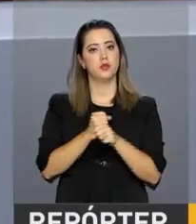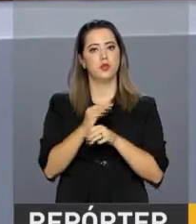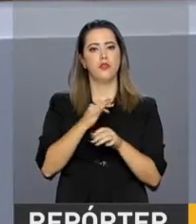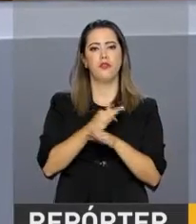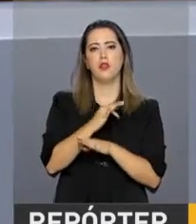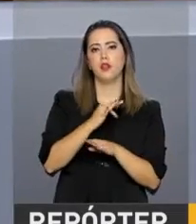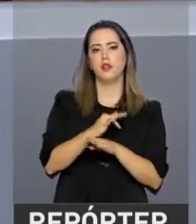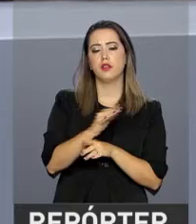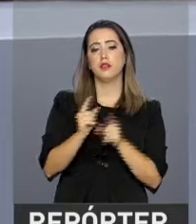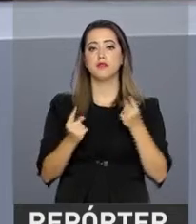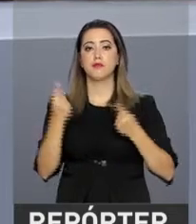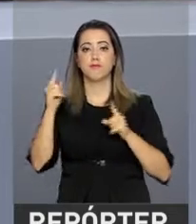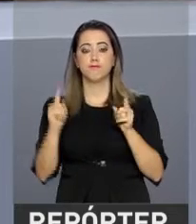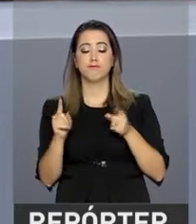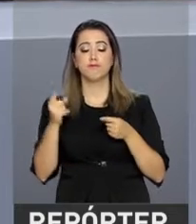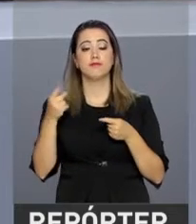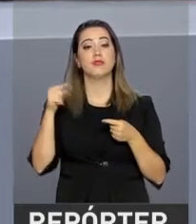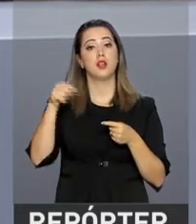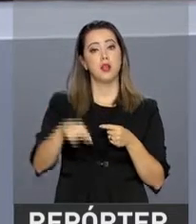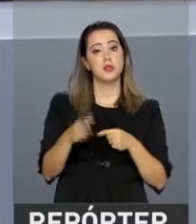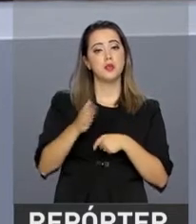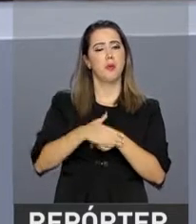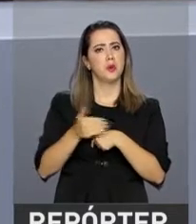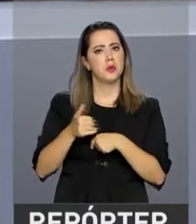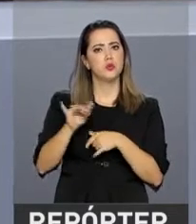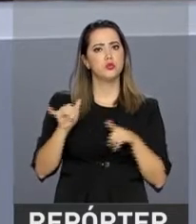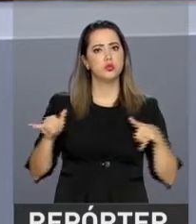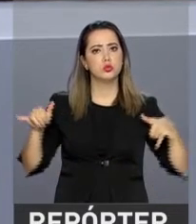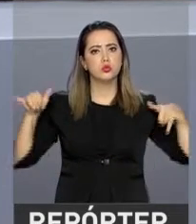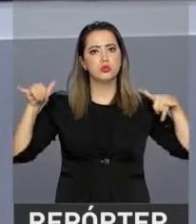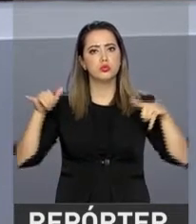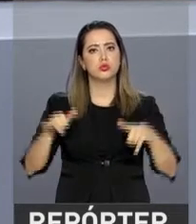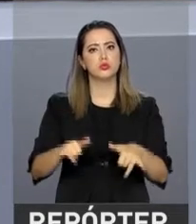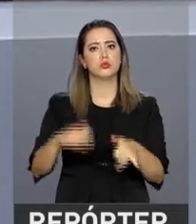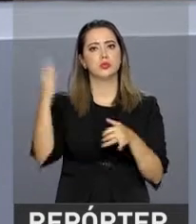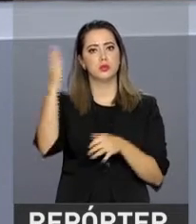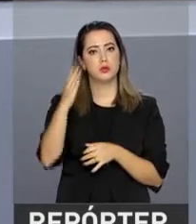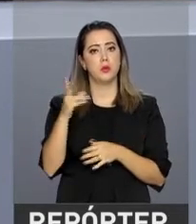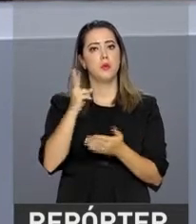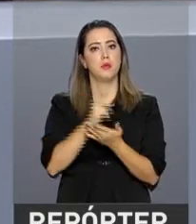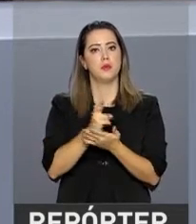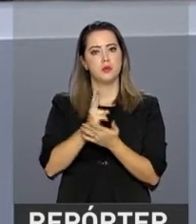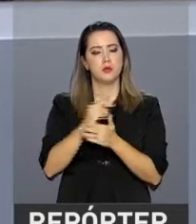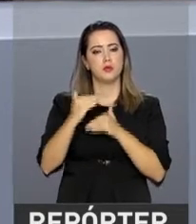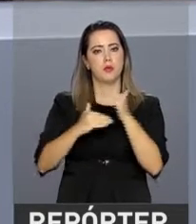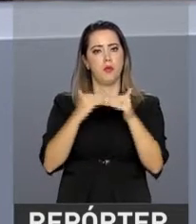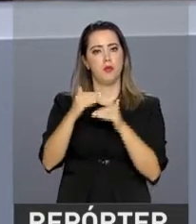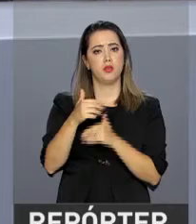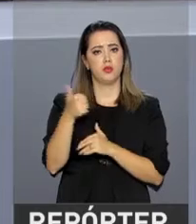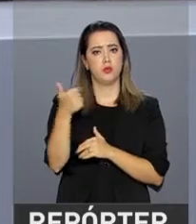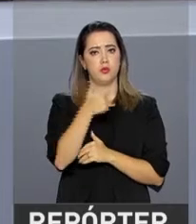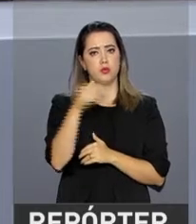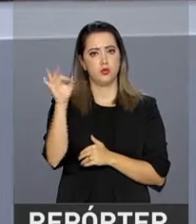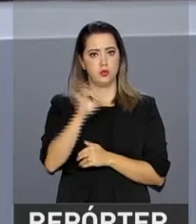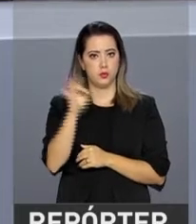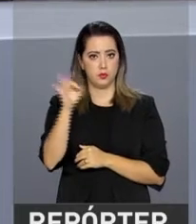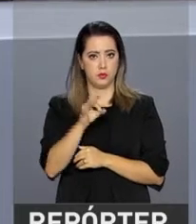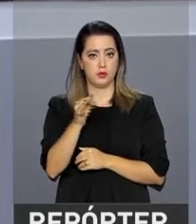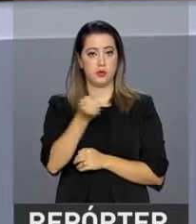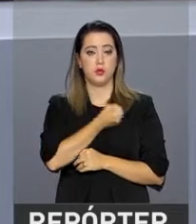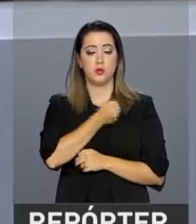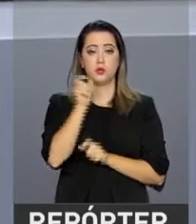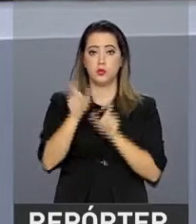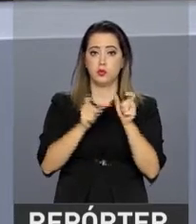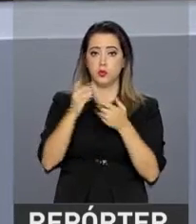escolares e carnaval esse é o período de maior movimento nos aeroportos brasileiros mesmo tendo um aumento de 12% no número de passageiros